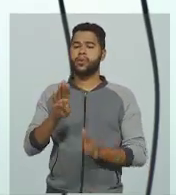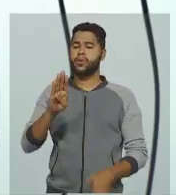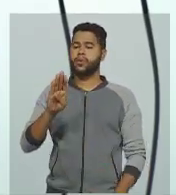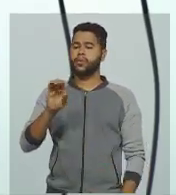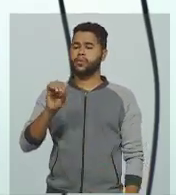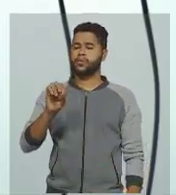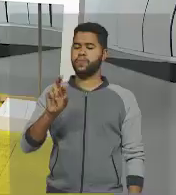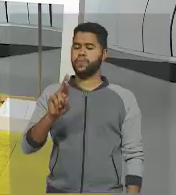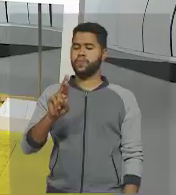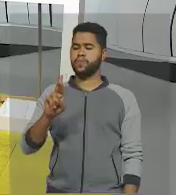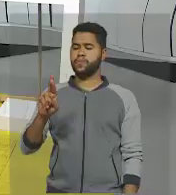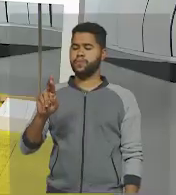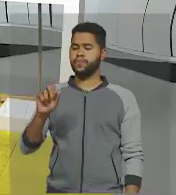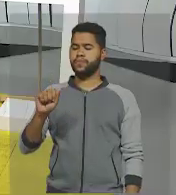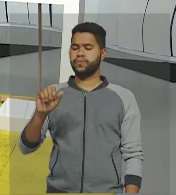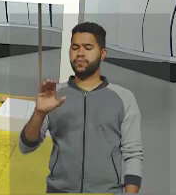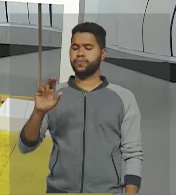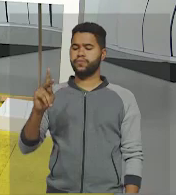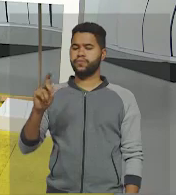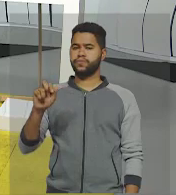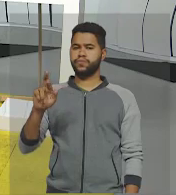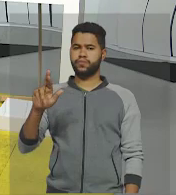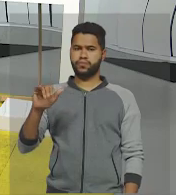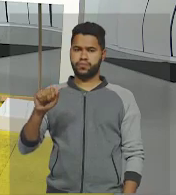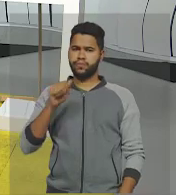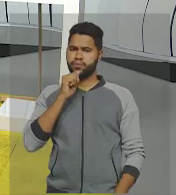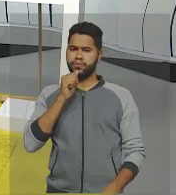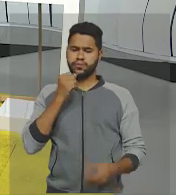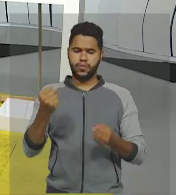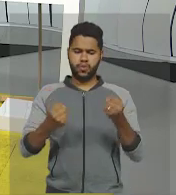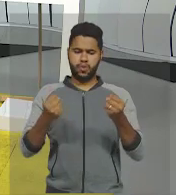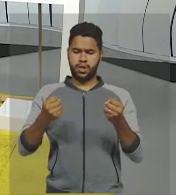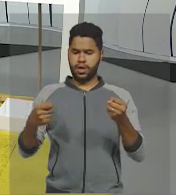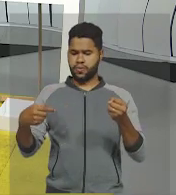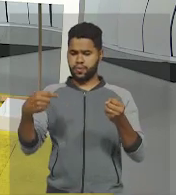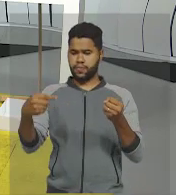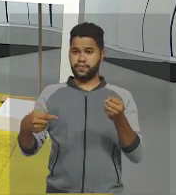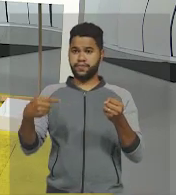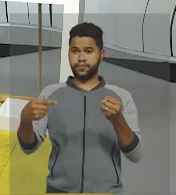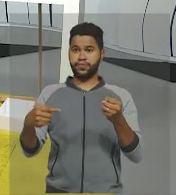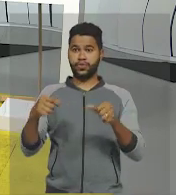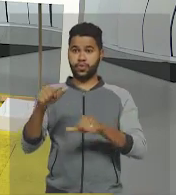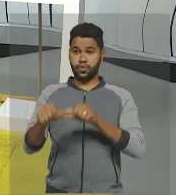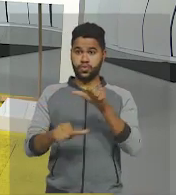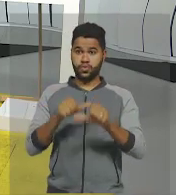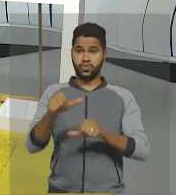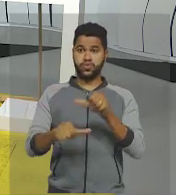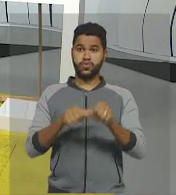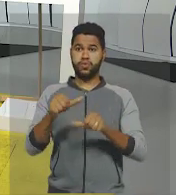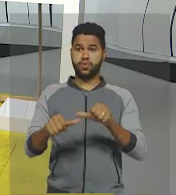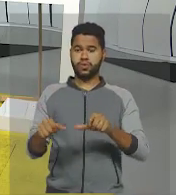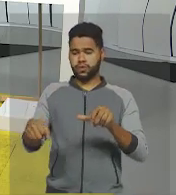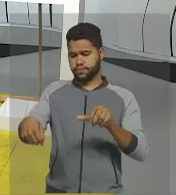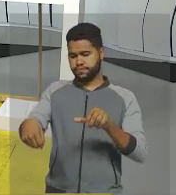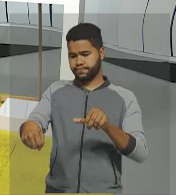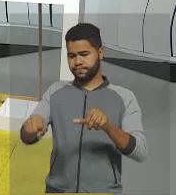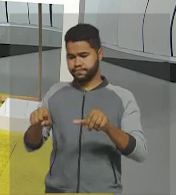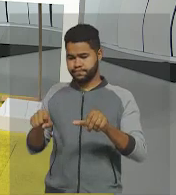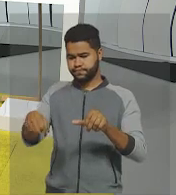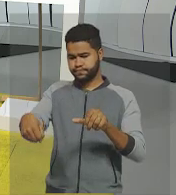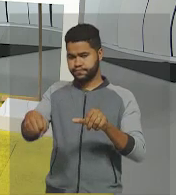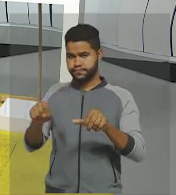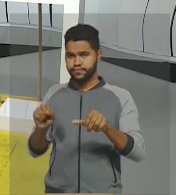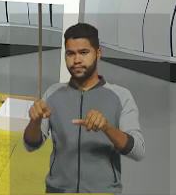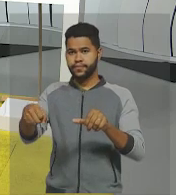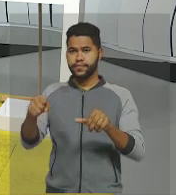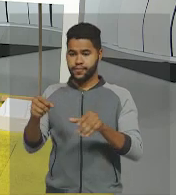Às vezes a pessoa vai trocar o pneu de um carro e aí ela pega a chave de roda e coloca um cano para alongar